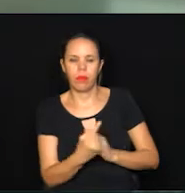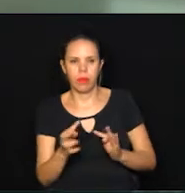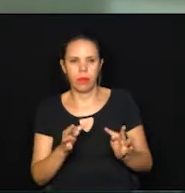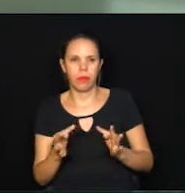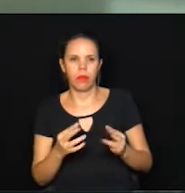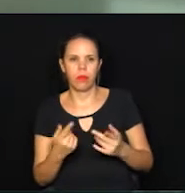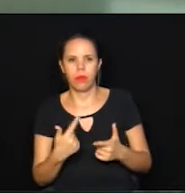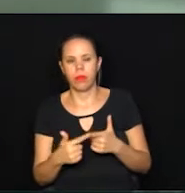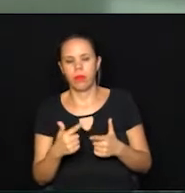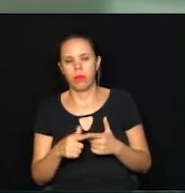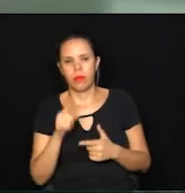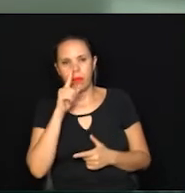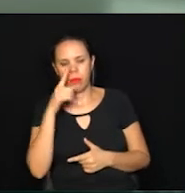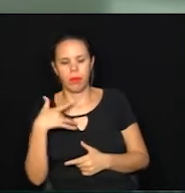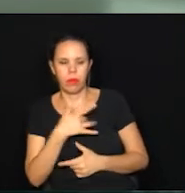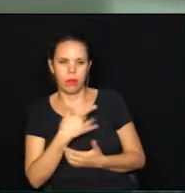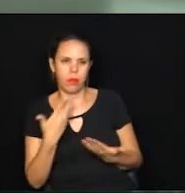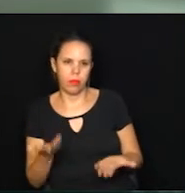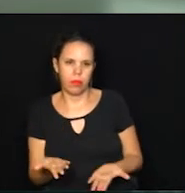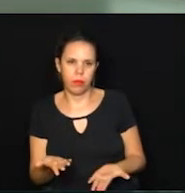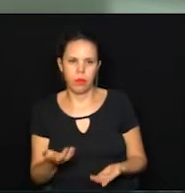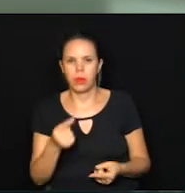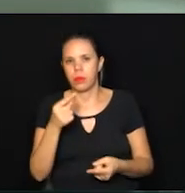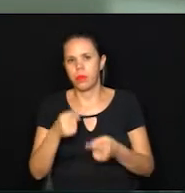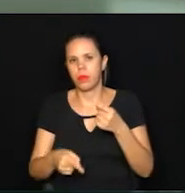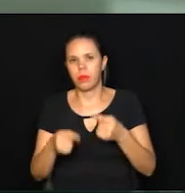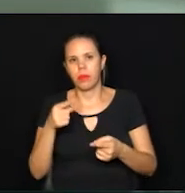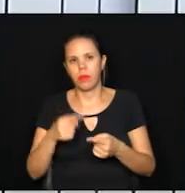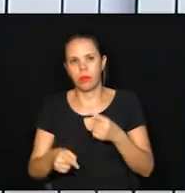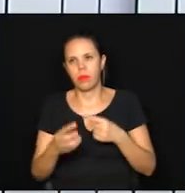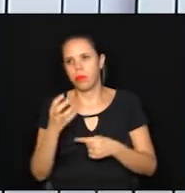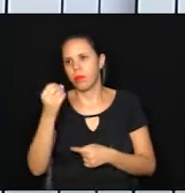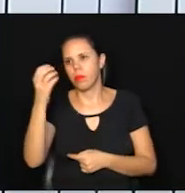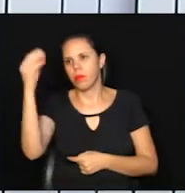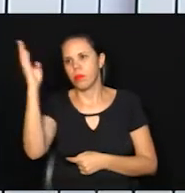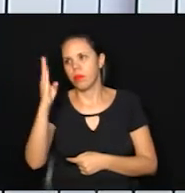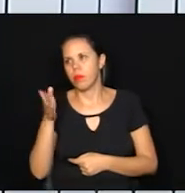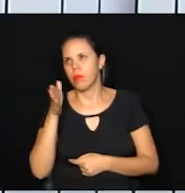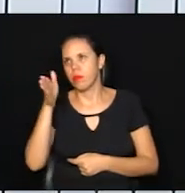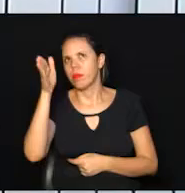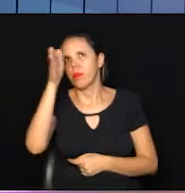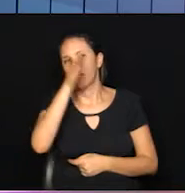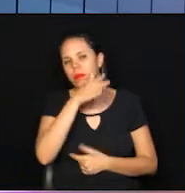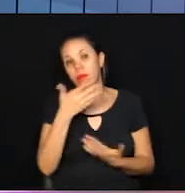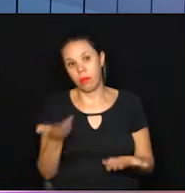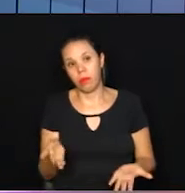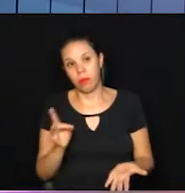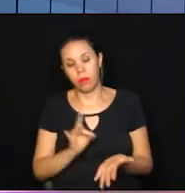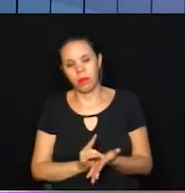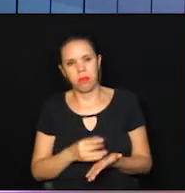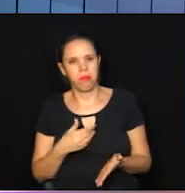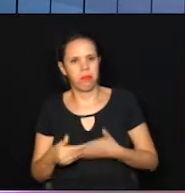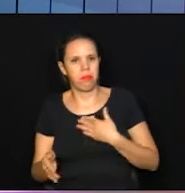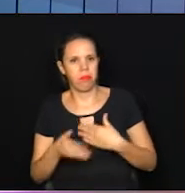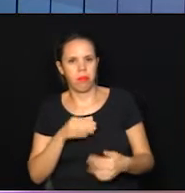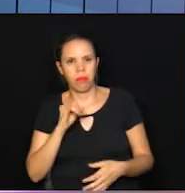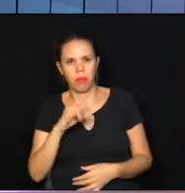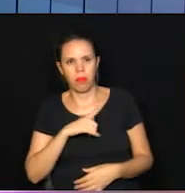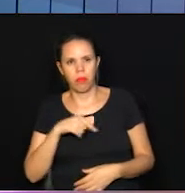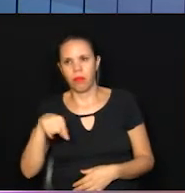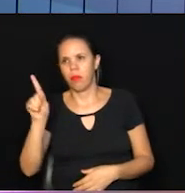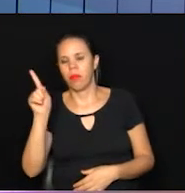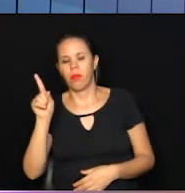uma ameaça sanitária. Ser proibido de viajar, de sair do Brasil. Exato. Independente se você está indo